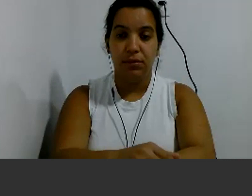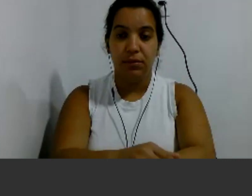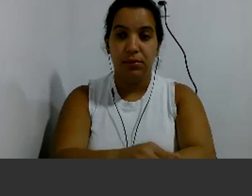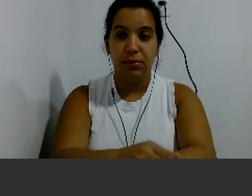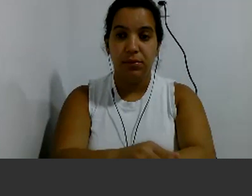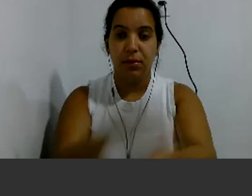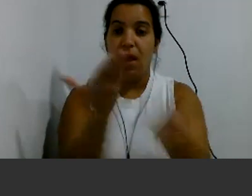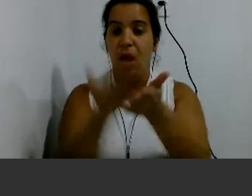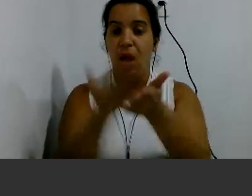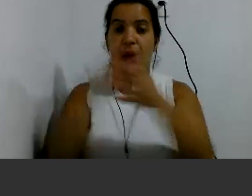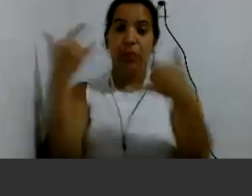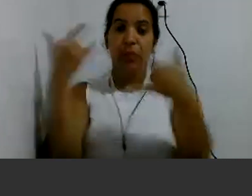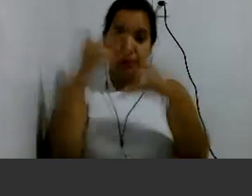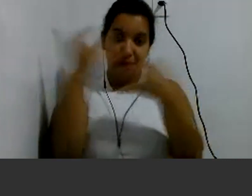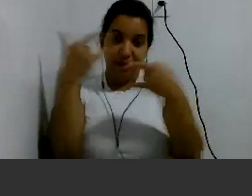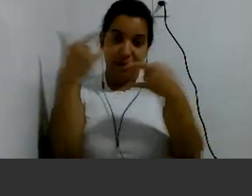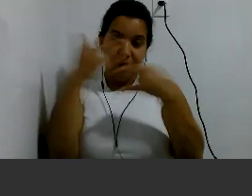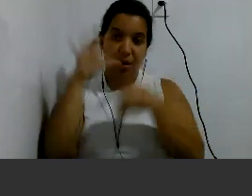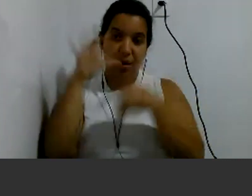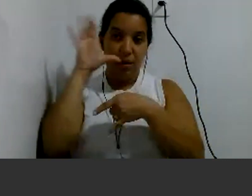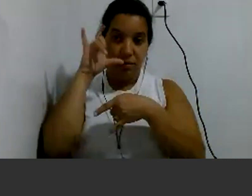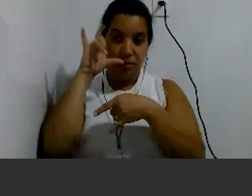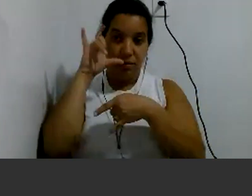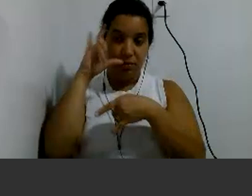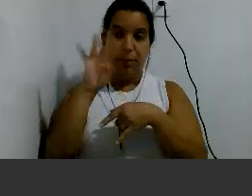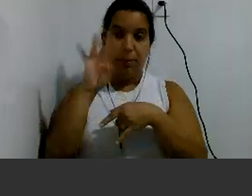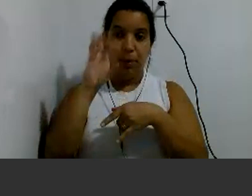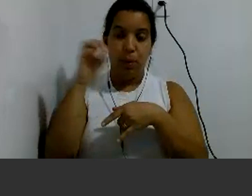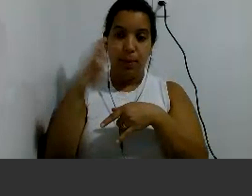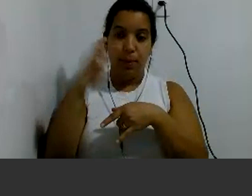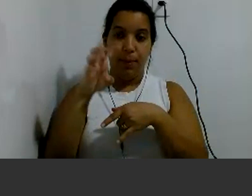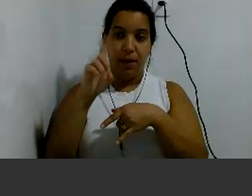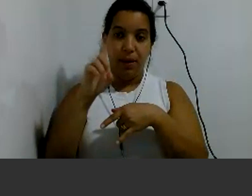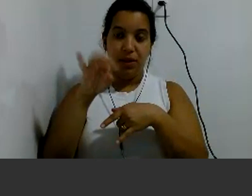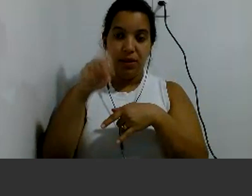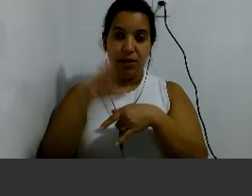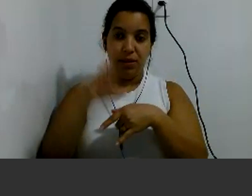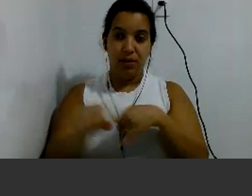aula vai ser pelo Instagram. Entendi. Tá bom, então.